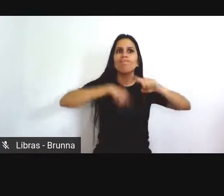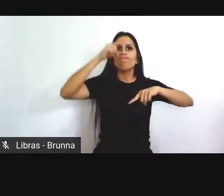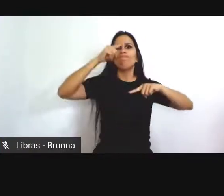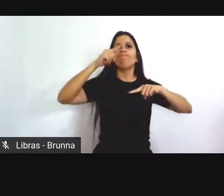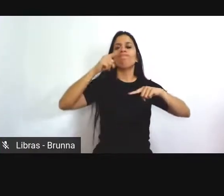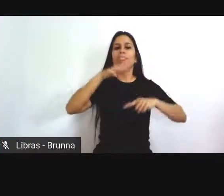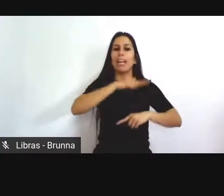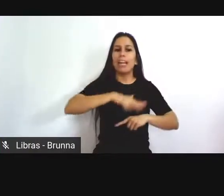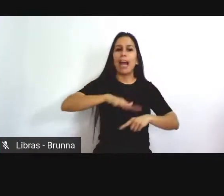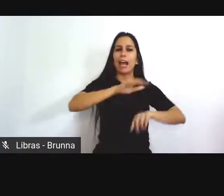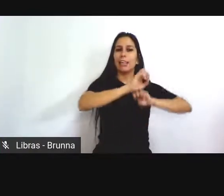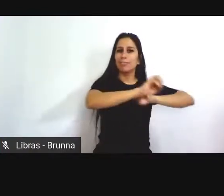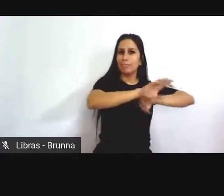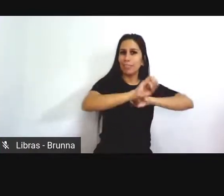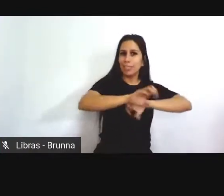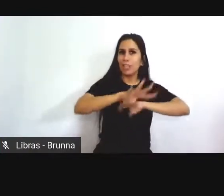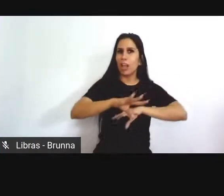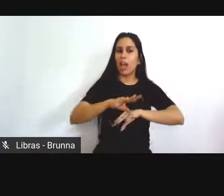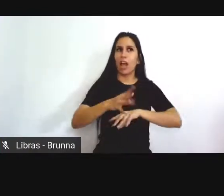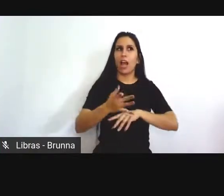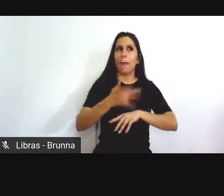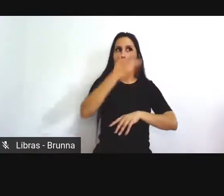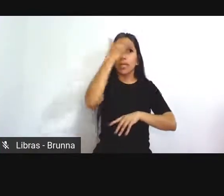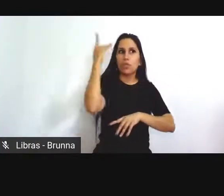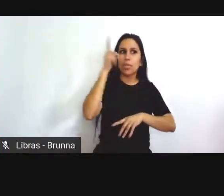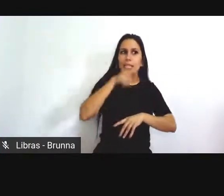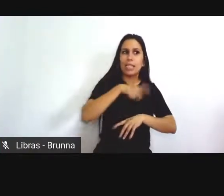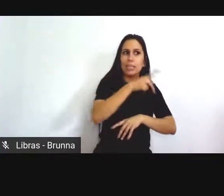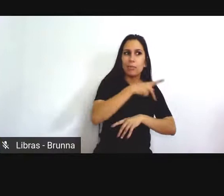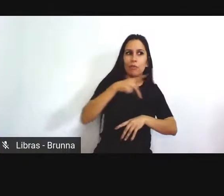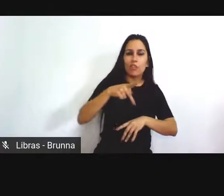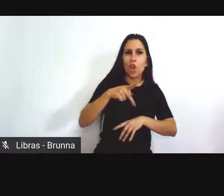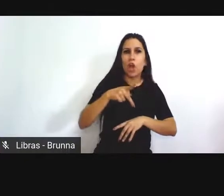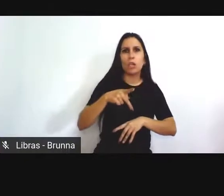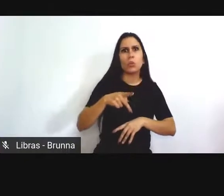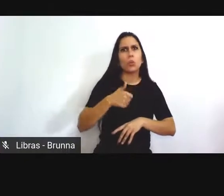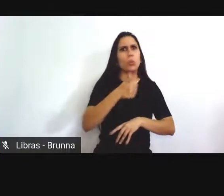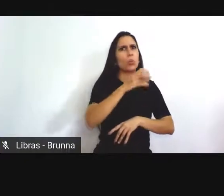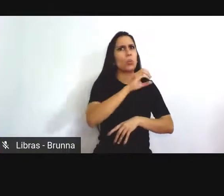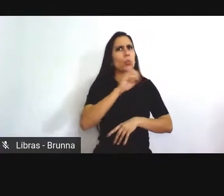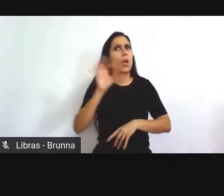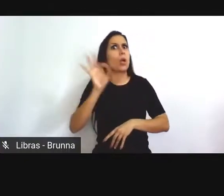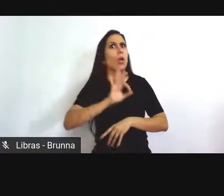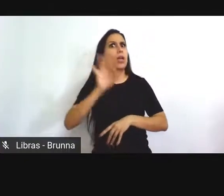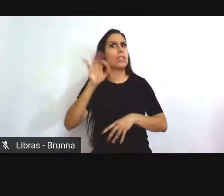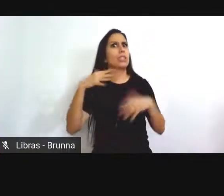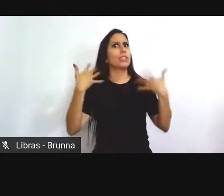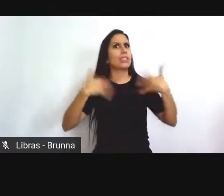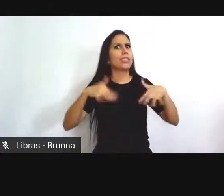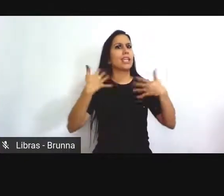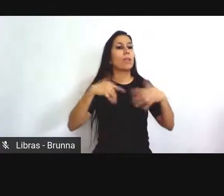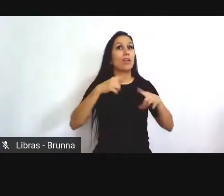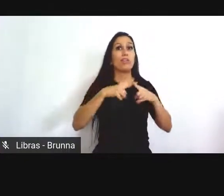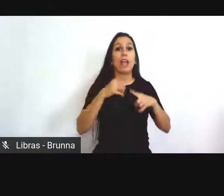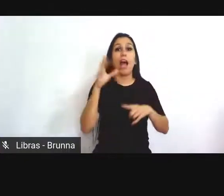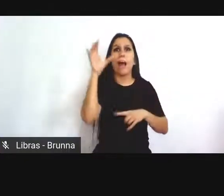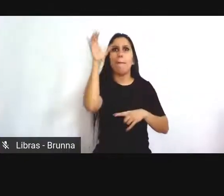como de professor é 100%. Quer dizer, te dá fluência para encarar